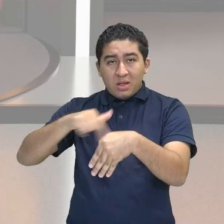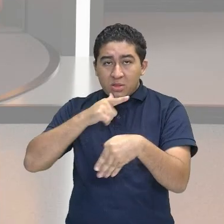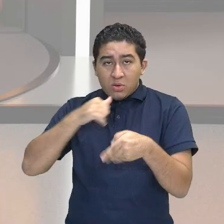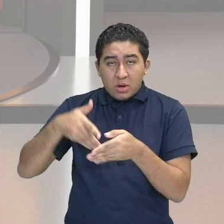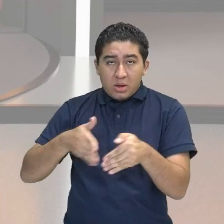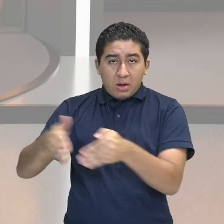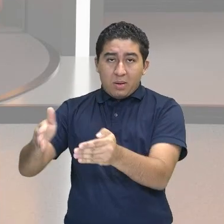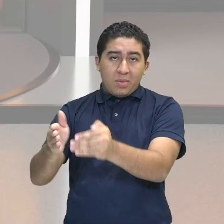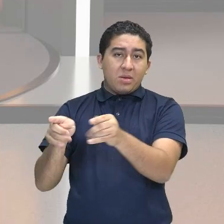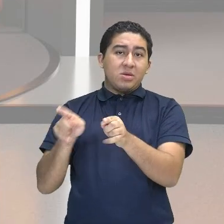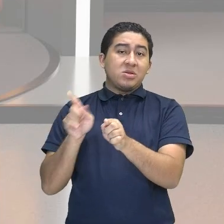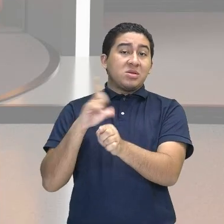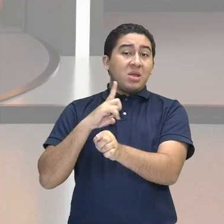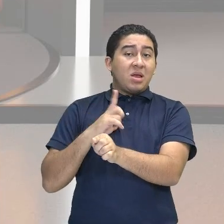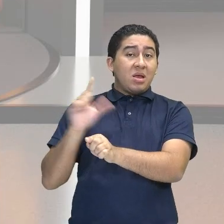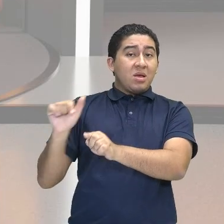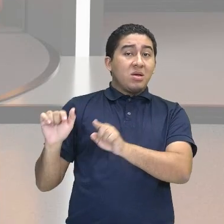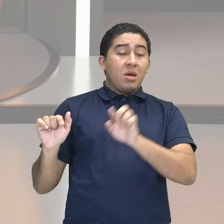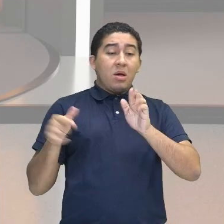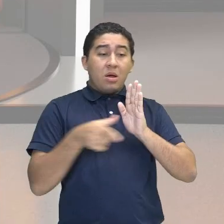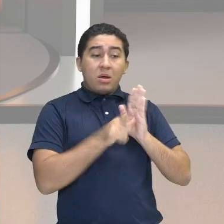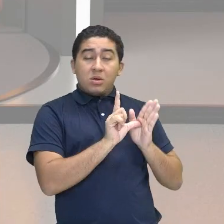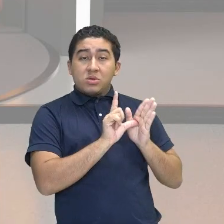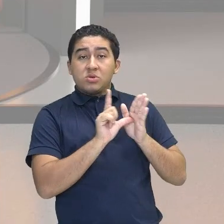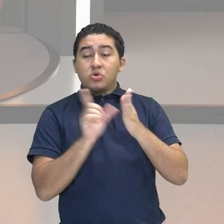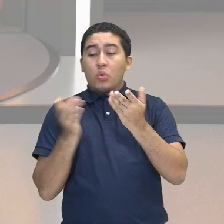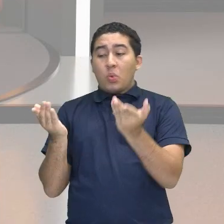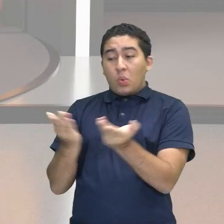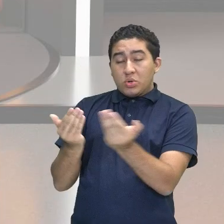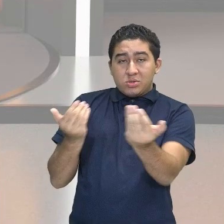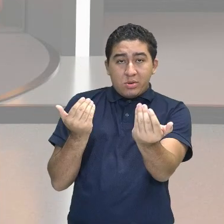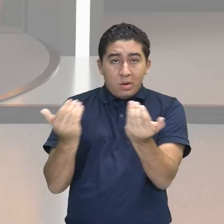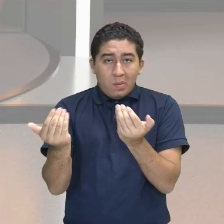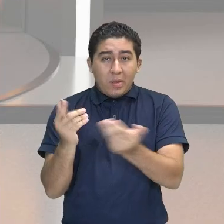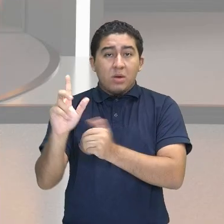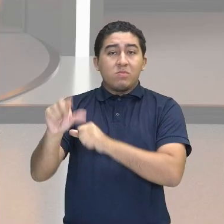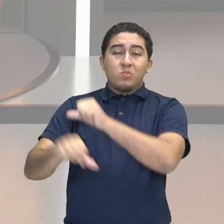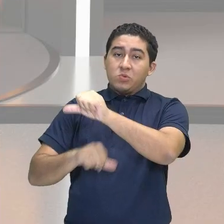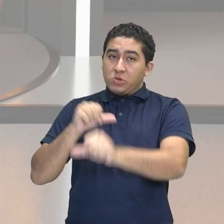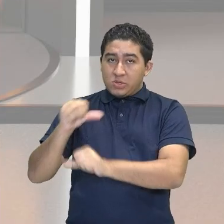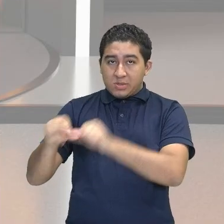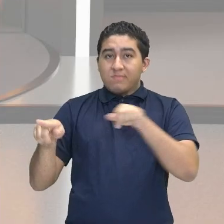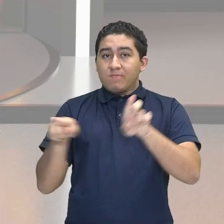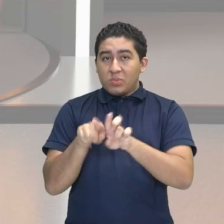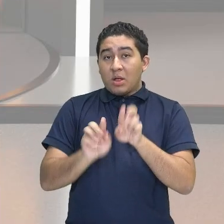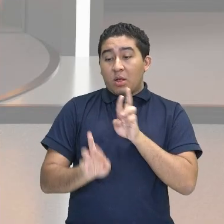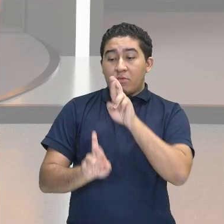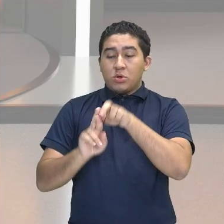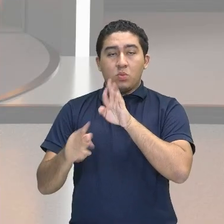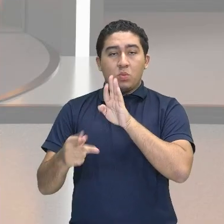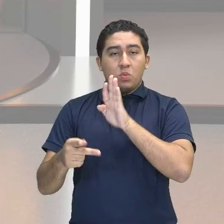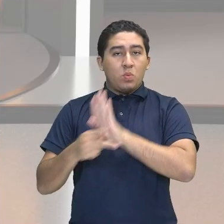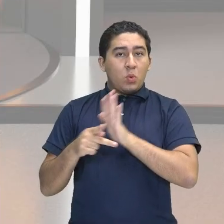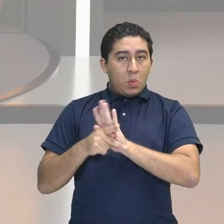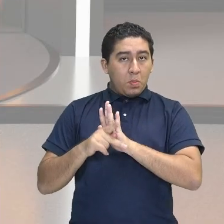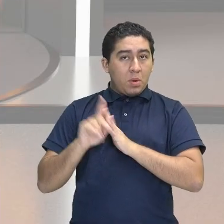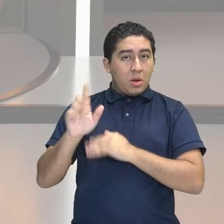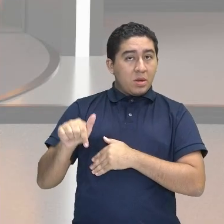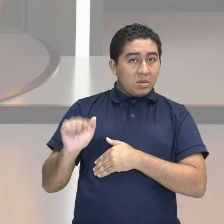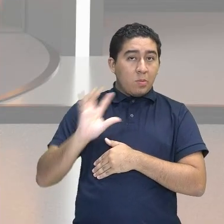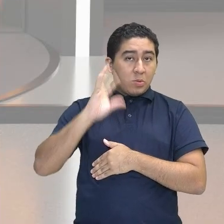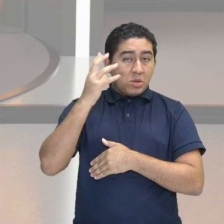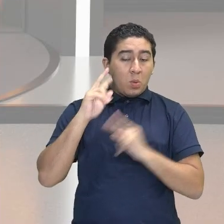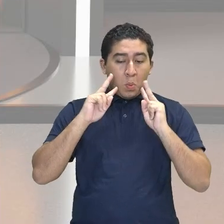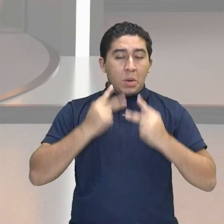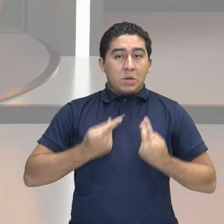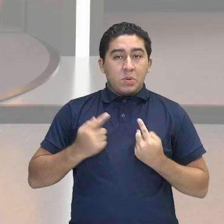paisagem e hoje nós já temos uma mudança, né, nessa paisagem também com essa alteração aí do homem,